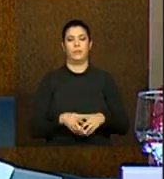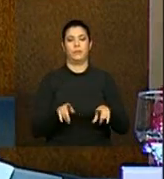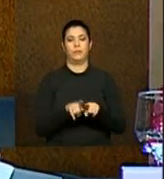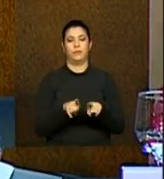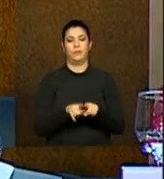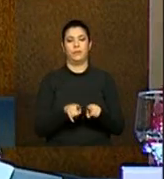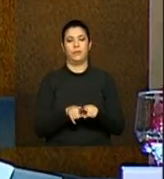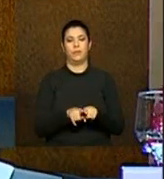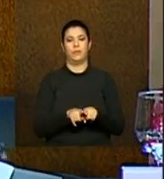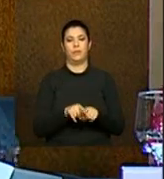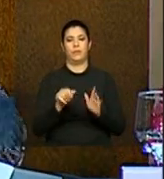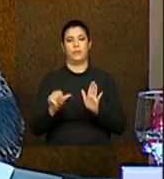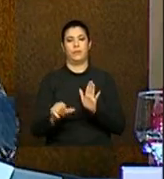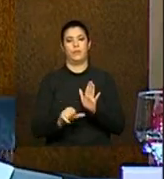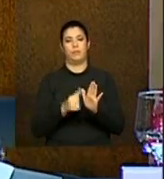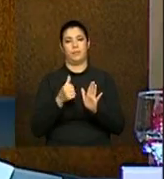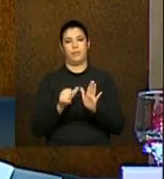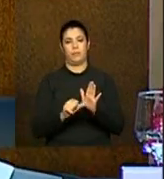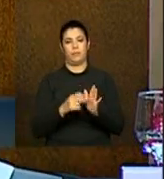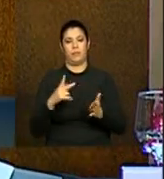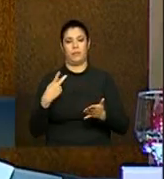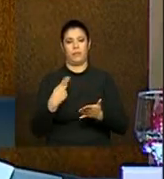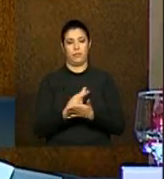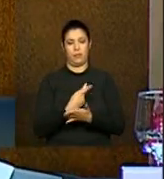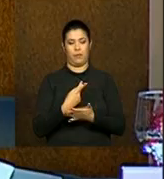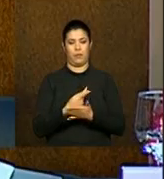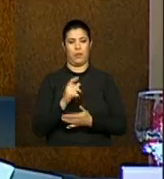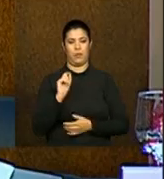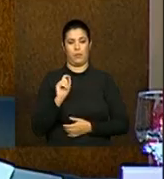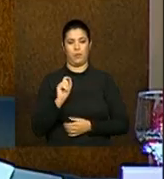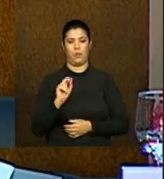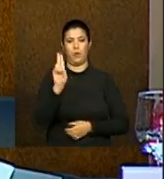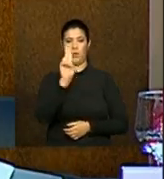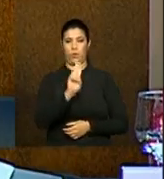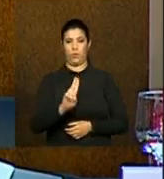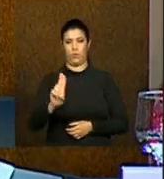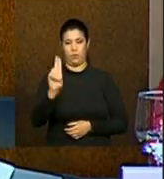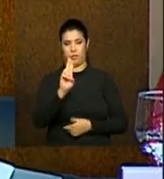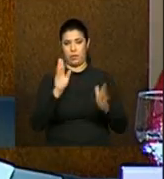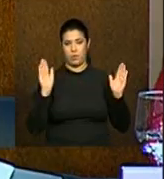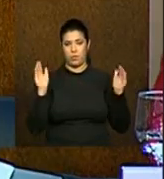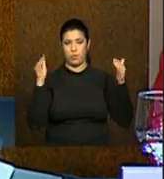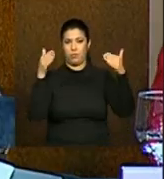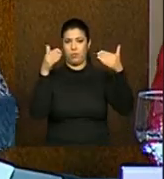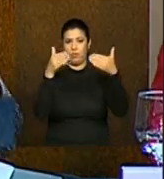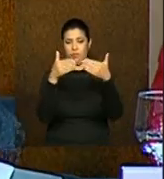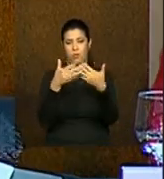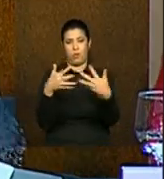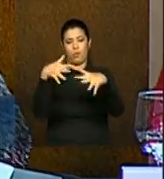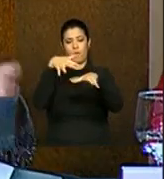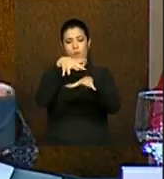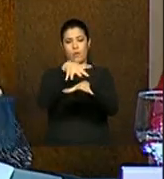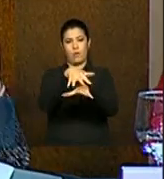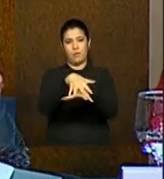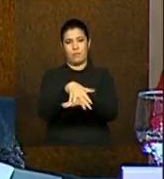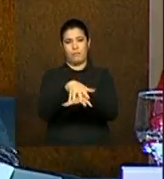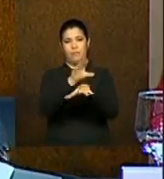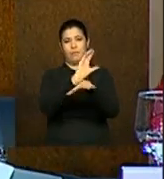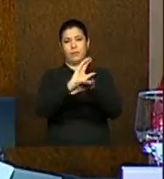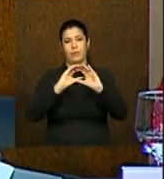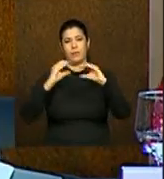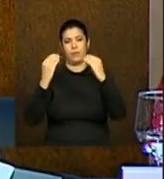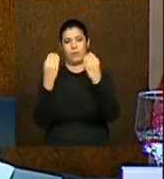Eh, dado o primeiro passo de que o utilizaríamos o Fórum Interconselhos como espaço de